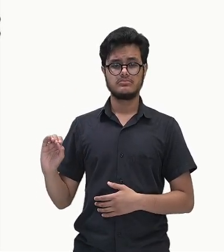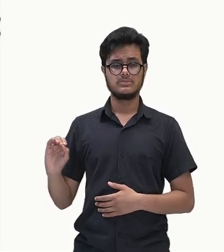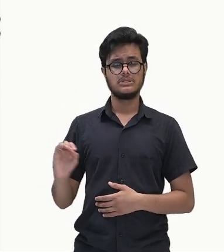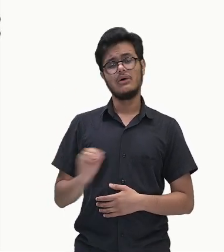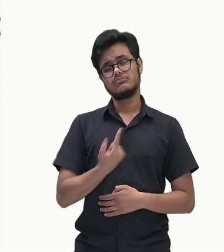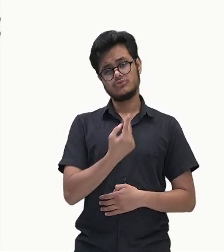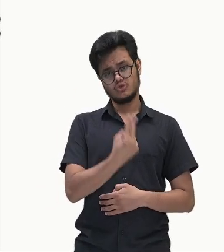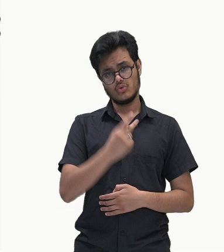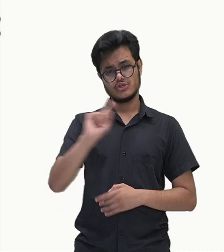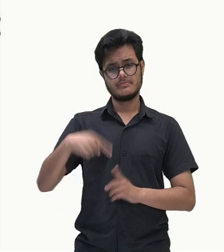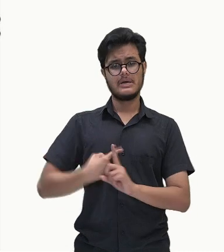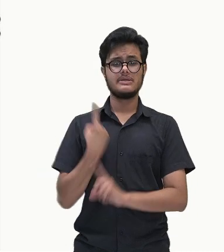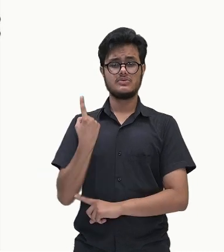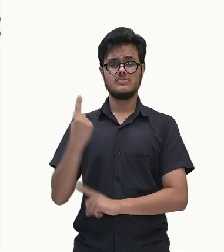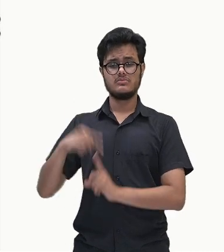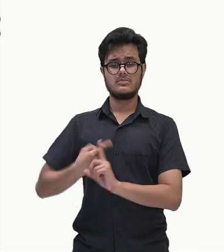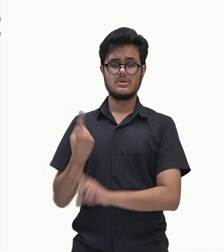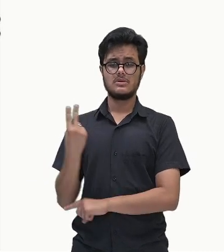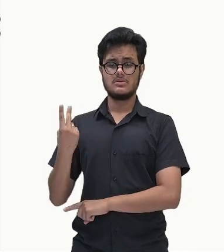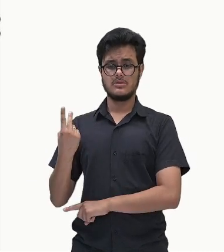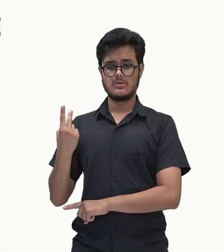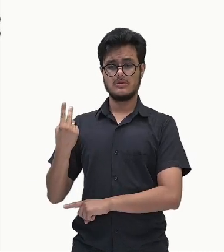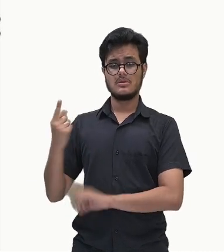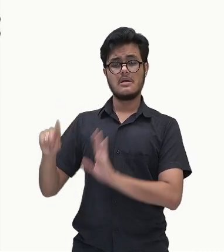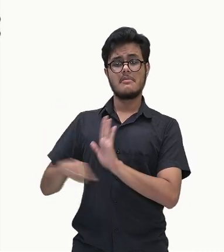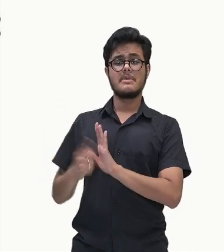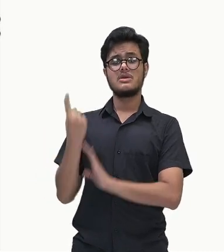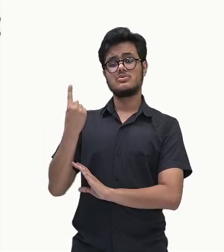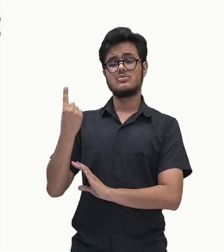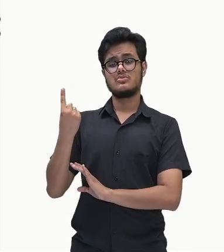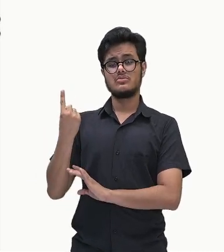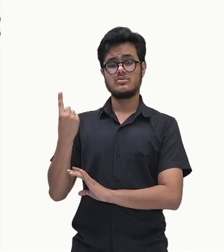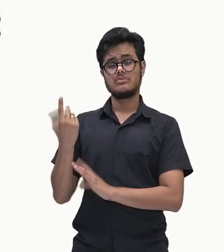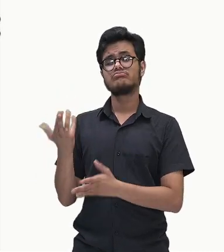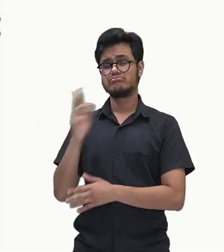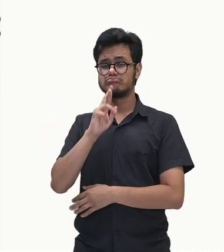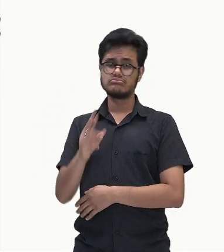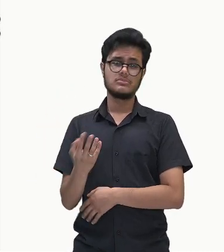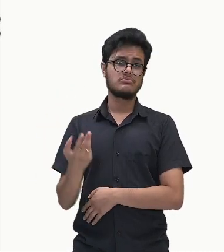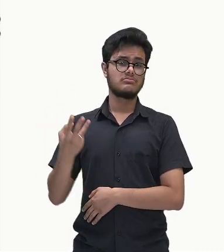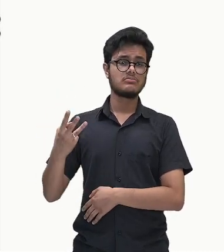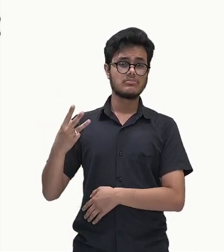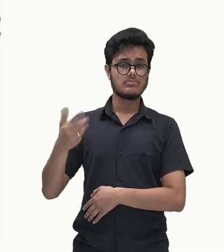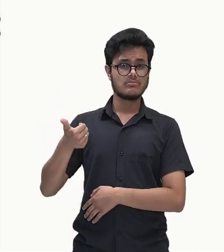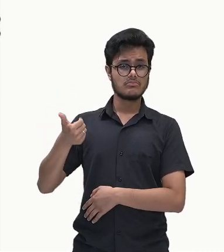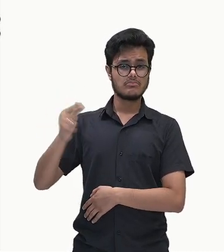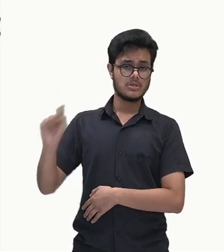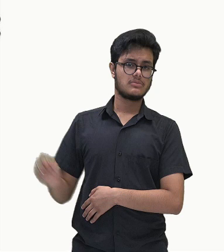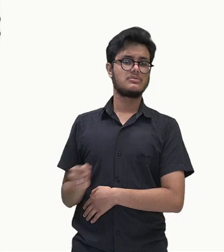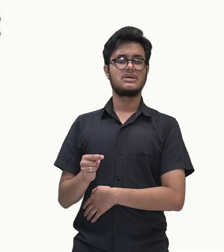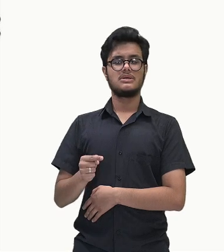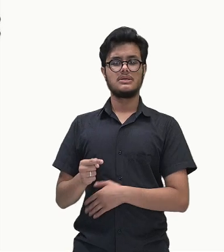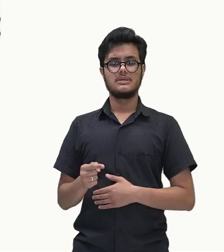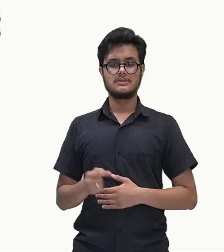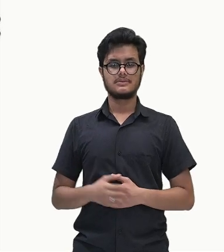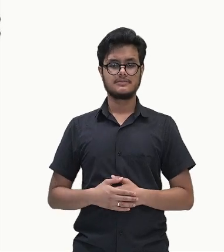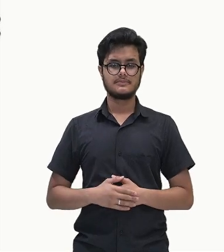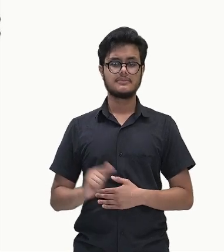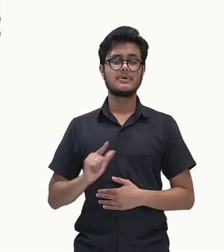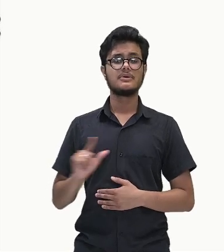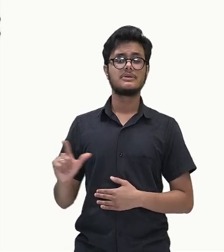+ 1000 que dá 3.000 - 1000 2.000 - 1000 1000 Então você vai ter R